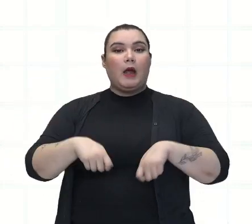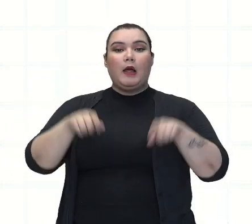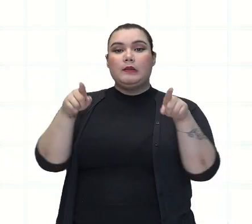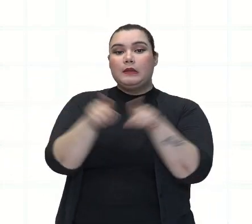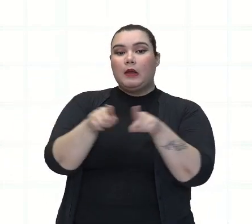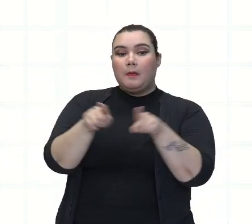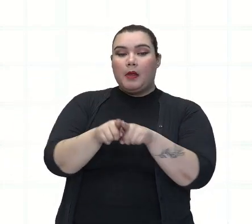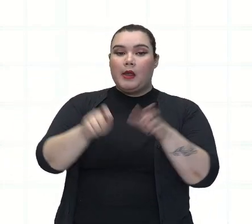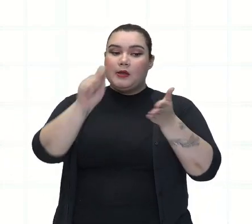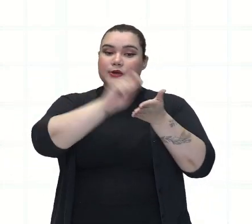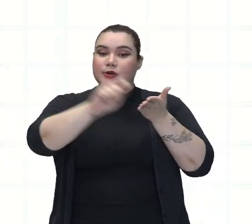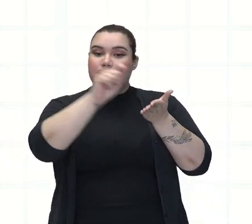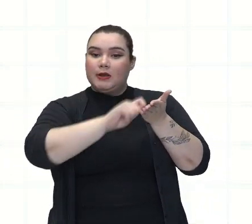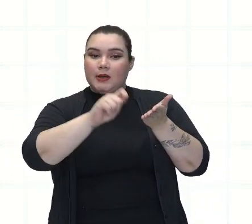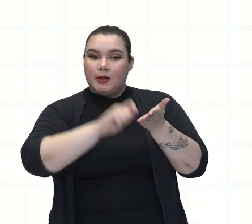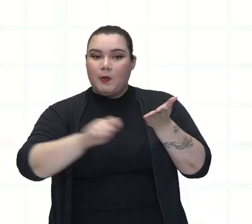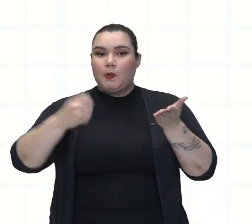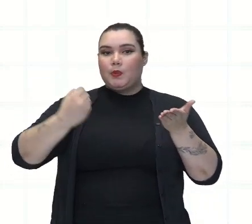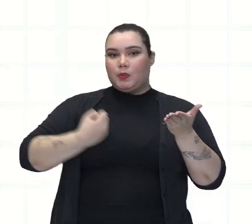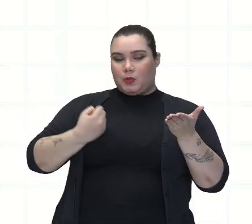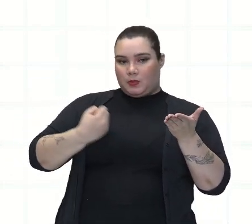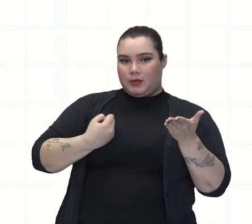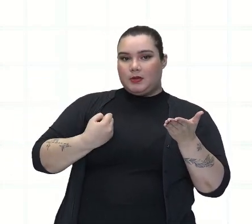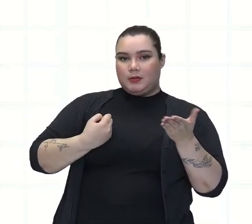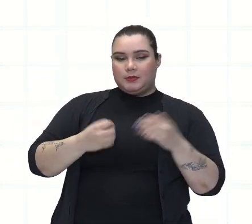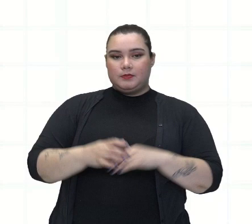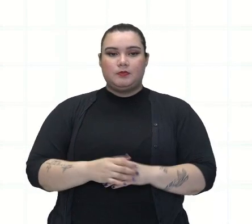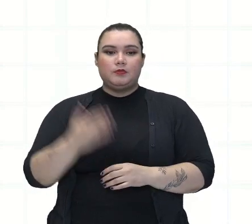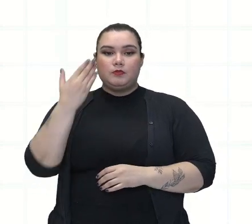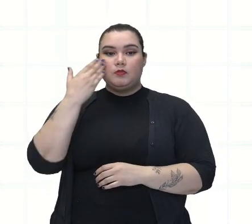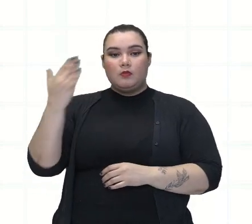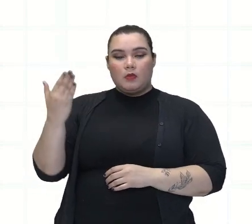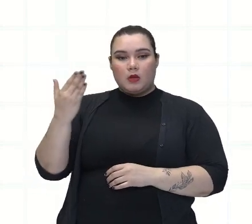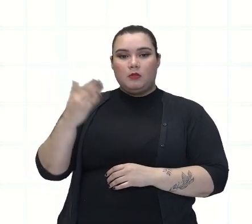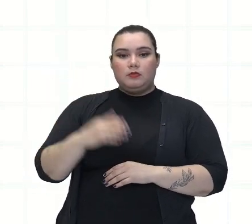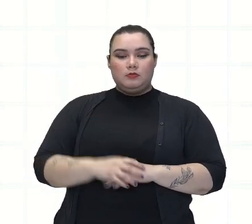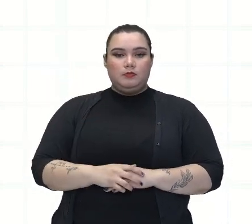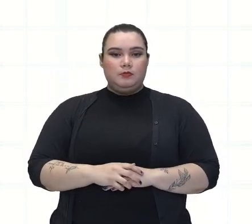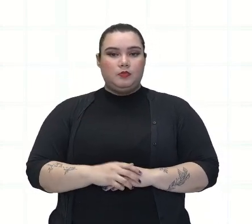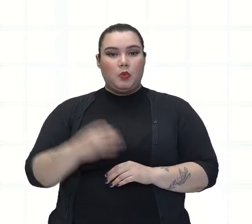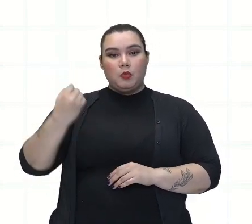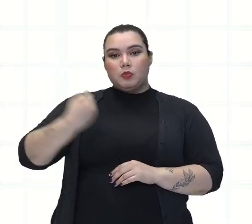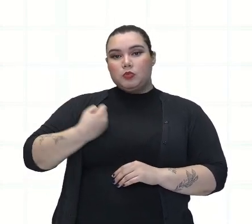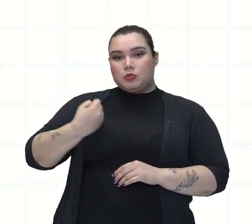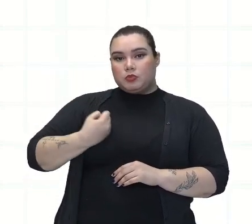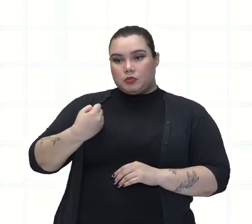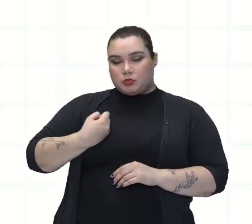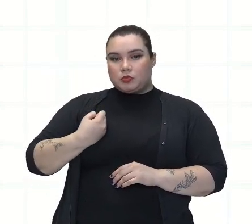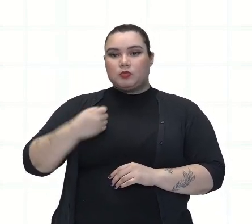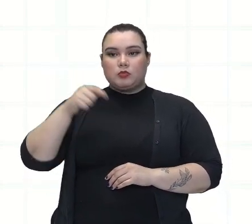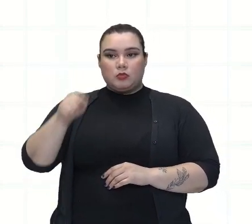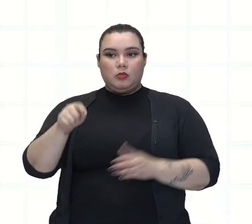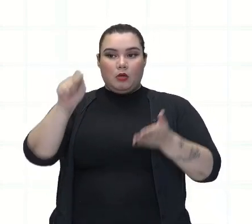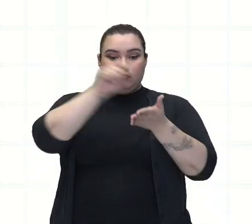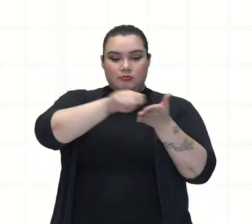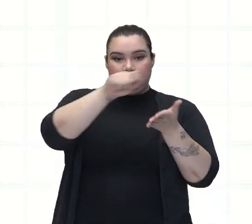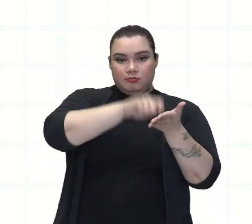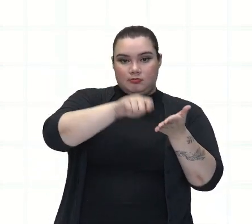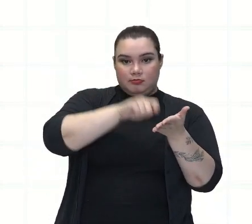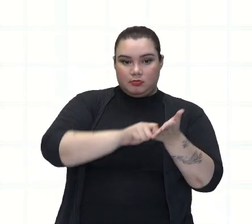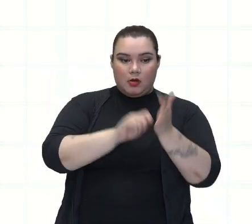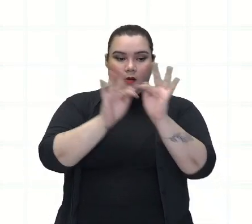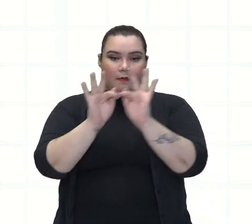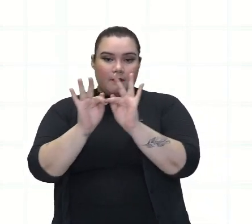na escrita esses números. Então, observem, sendo esses números escritos